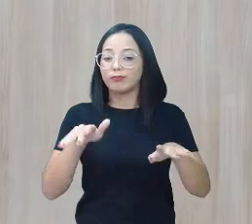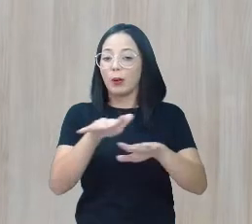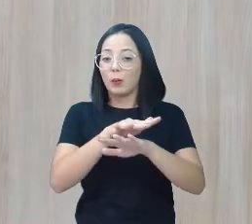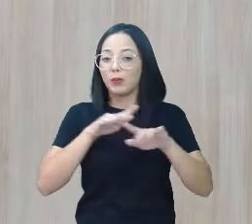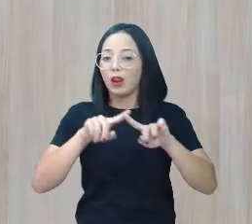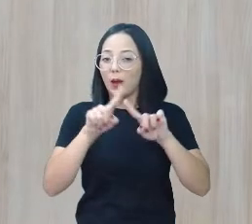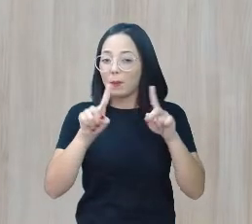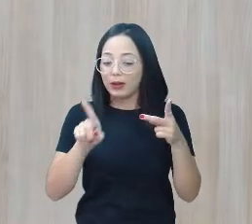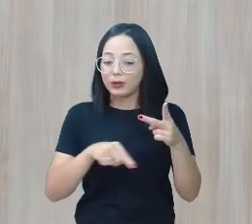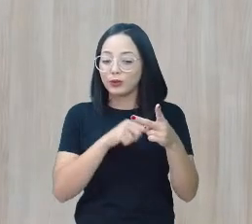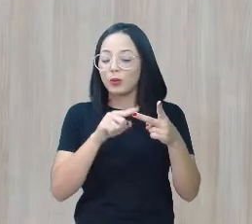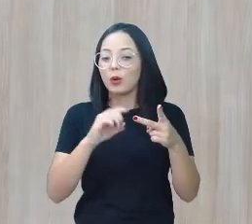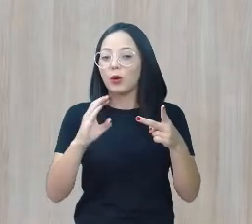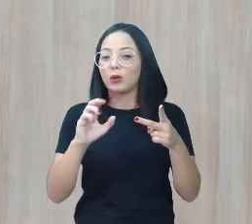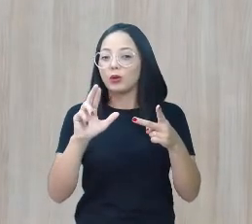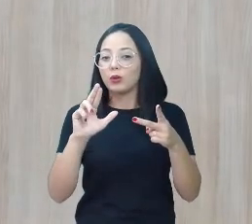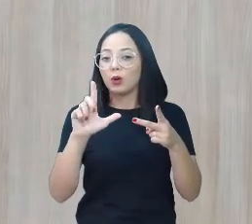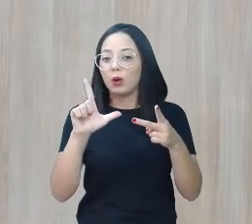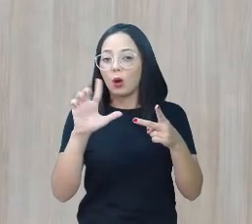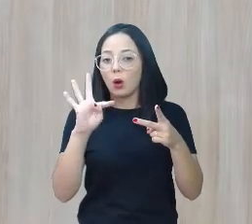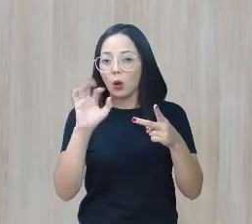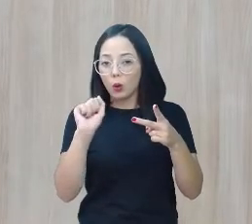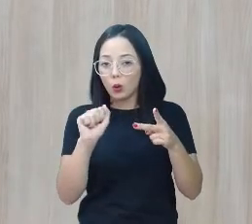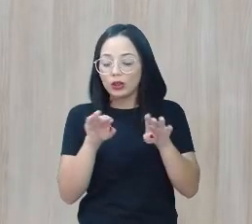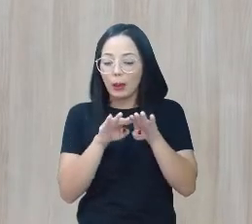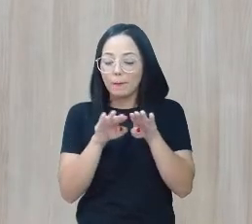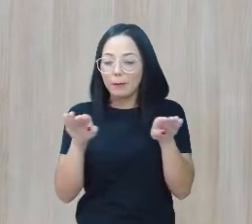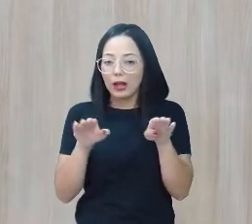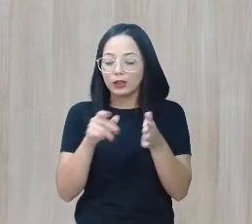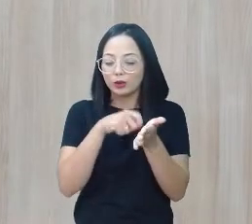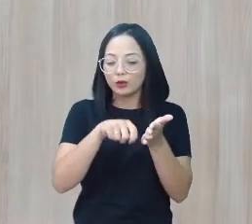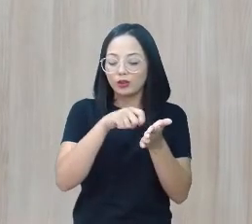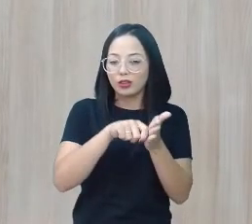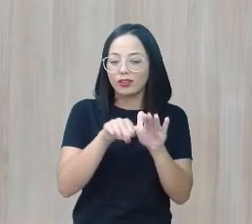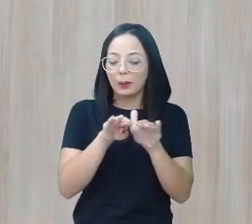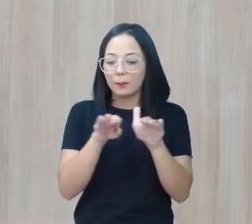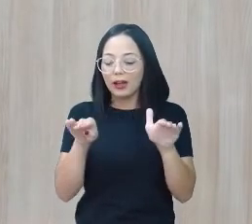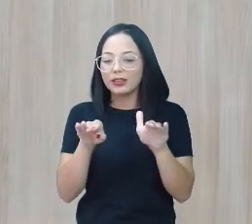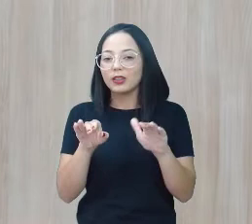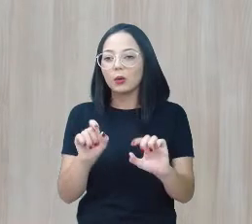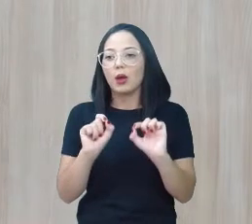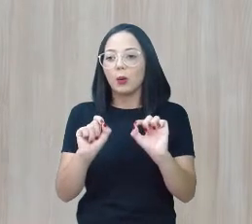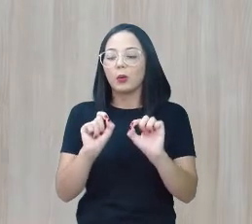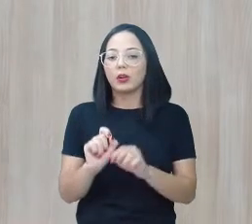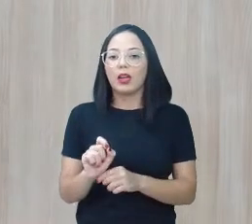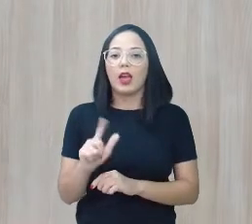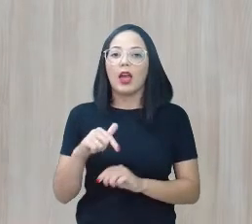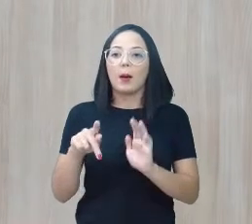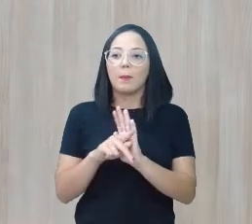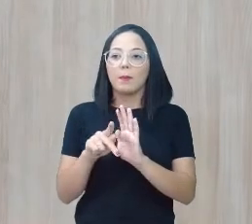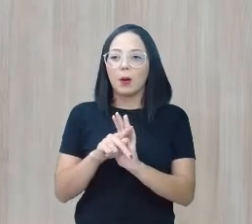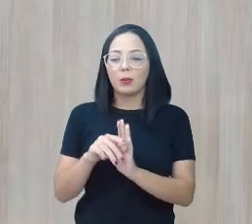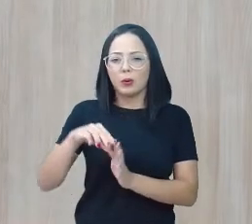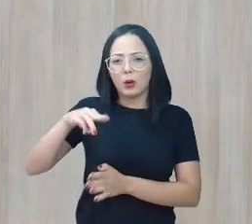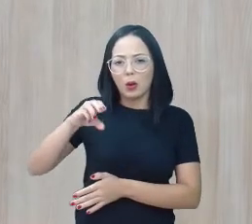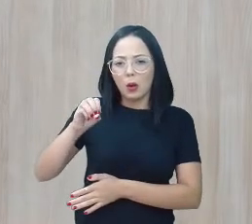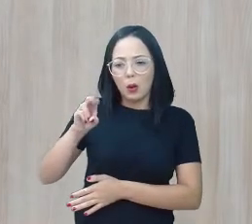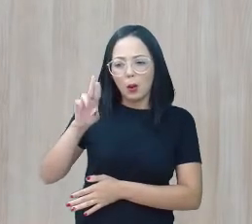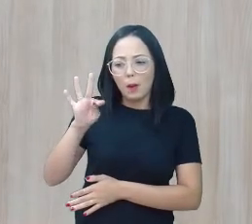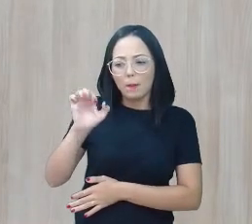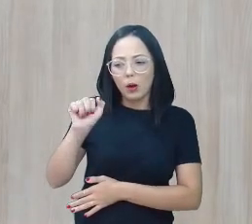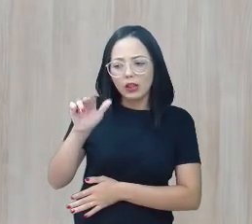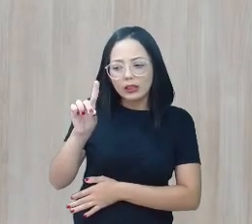Mas na norma culta, padrão, escrita, não é